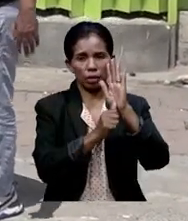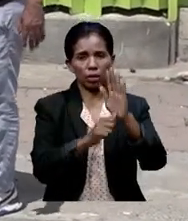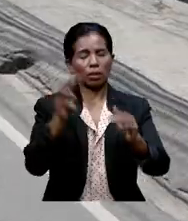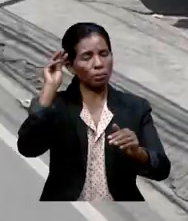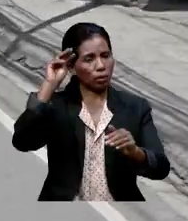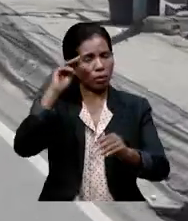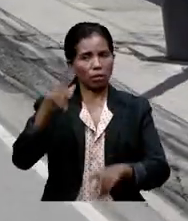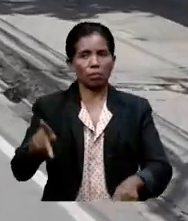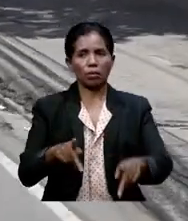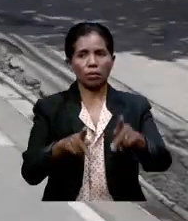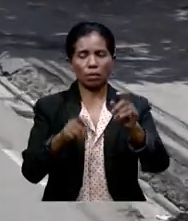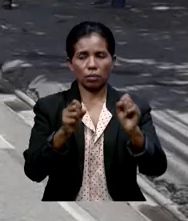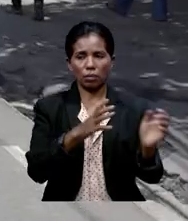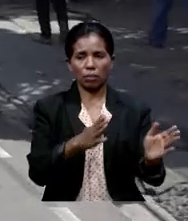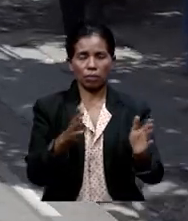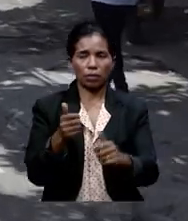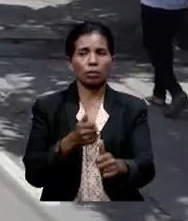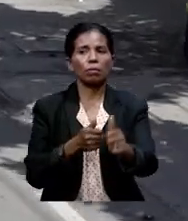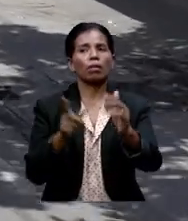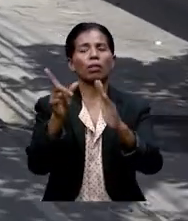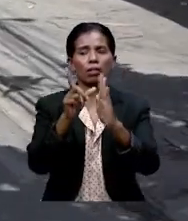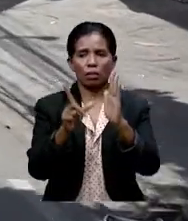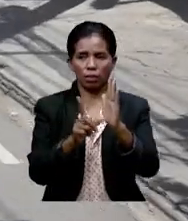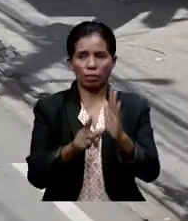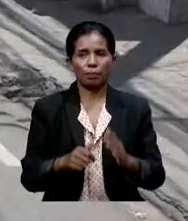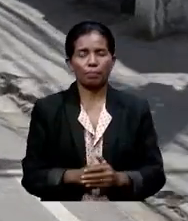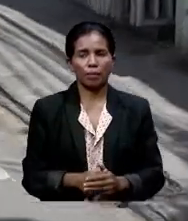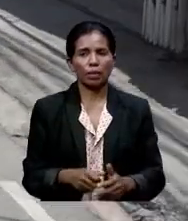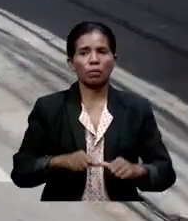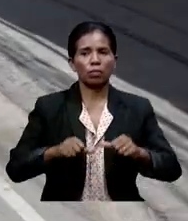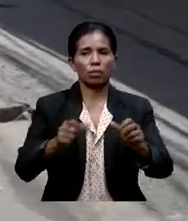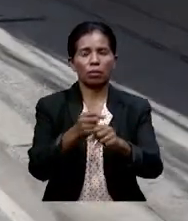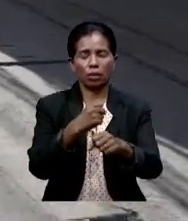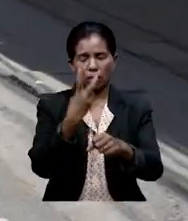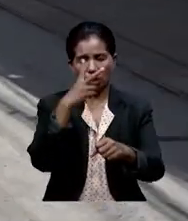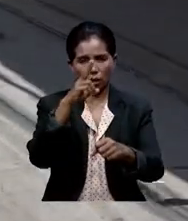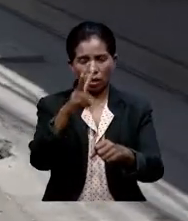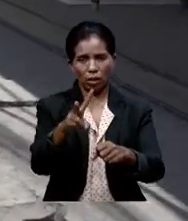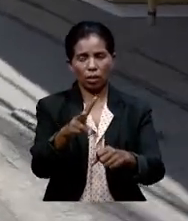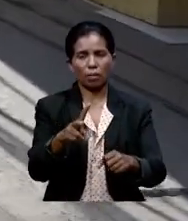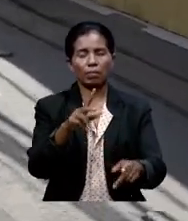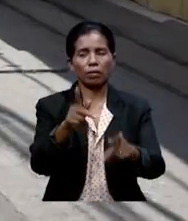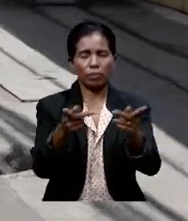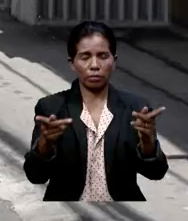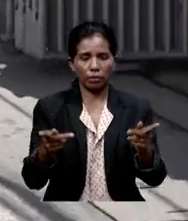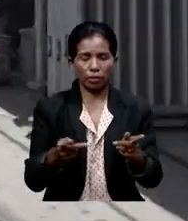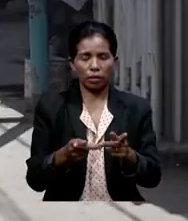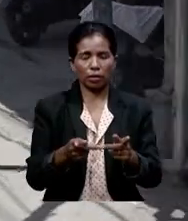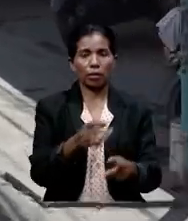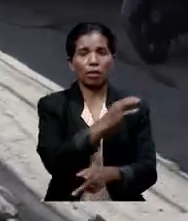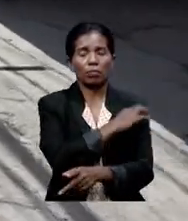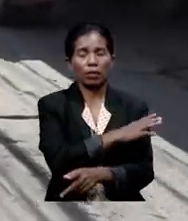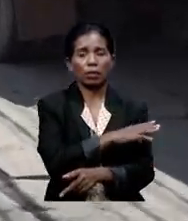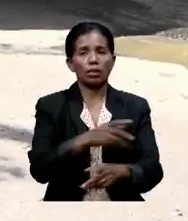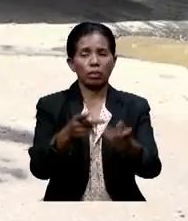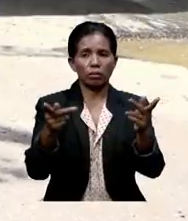Ministério Público o dibele processa tuir lei. Equipa busca se continua halo busca apreensão ba armazen farmácia Morris Fonian